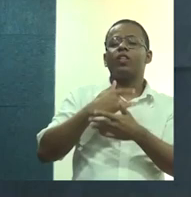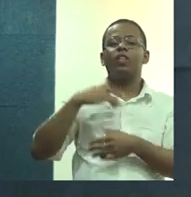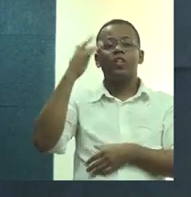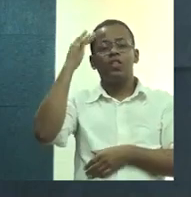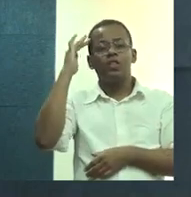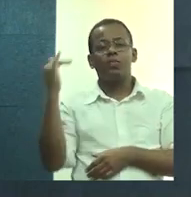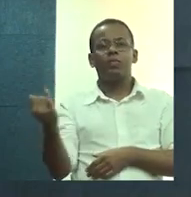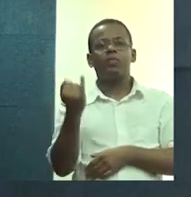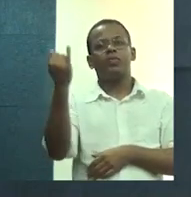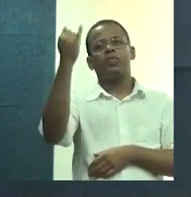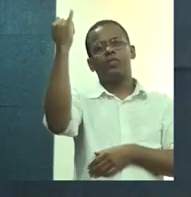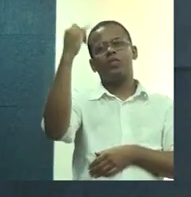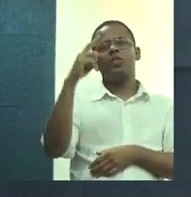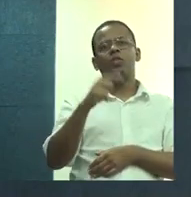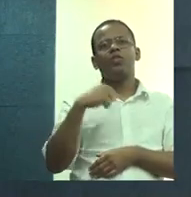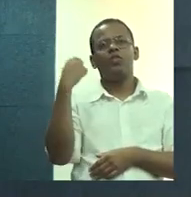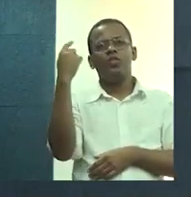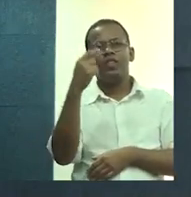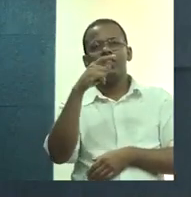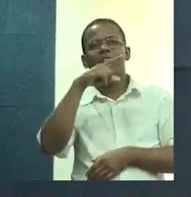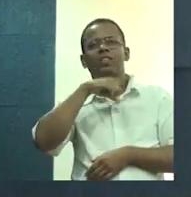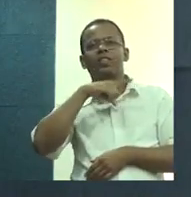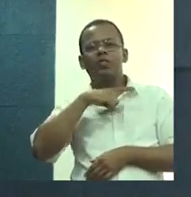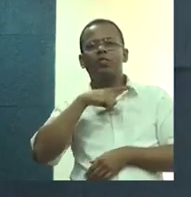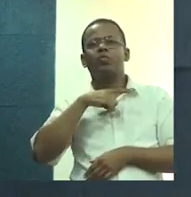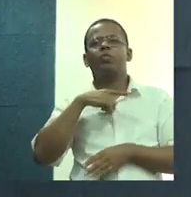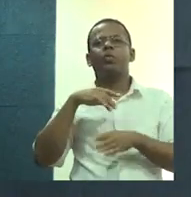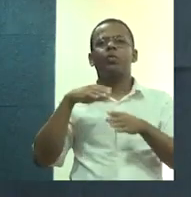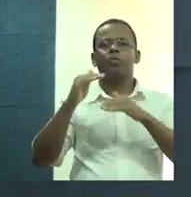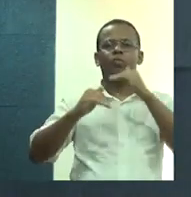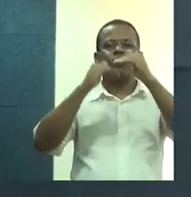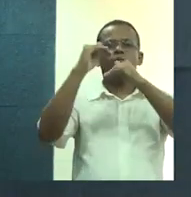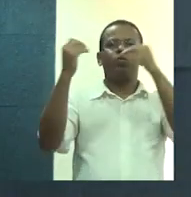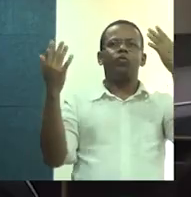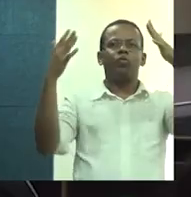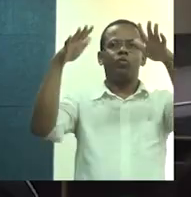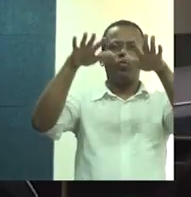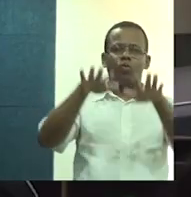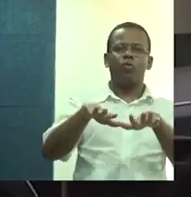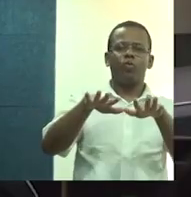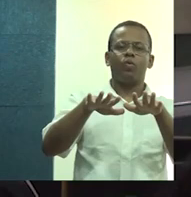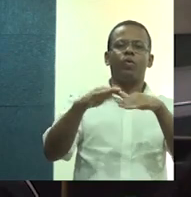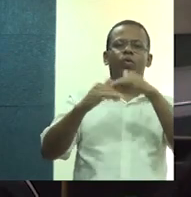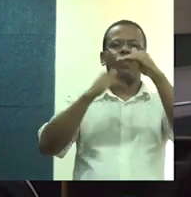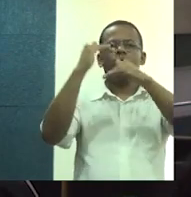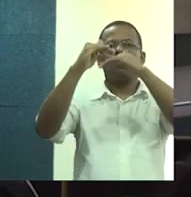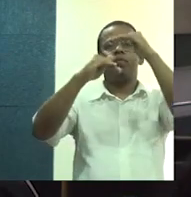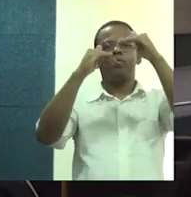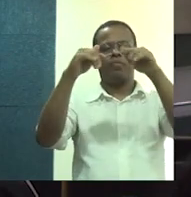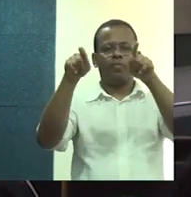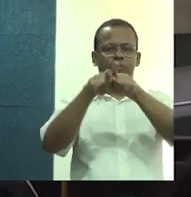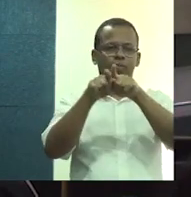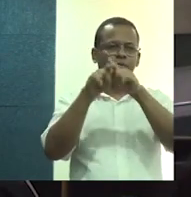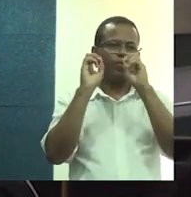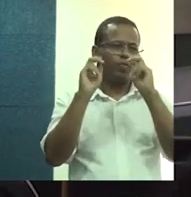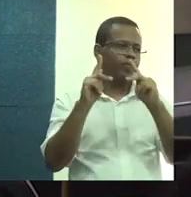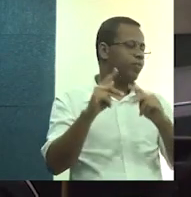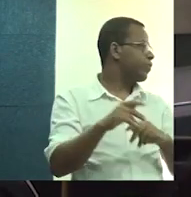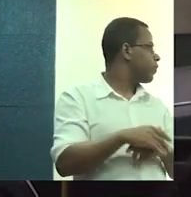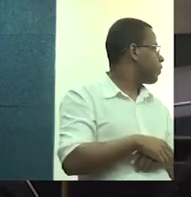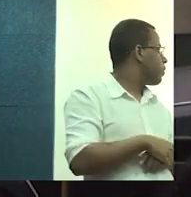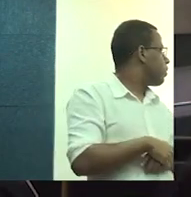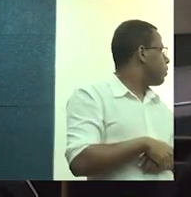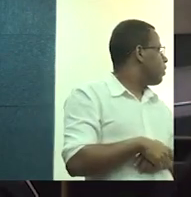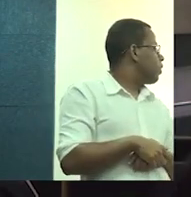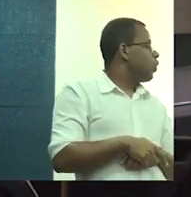importante para esse território periféricos a gente colocar esse processo de formação de inclusão cidadã dentro da construção da política também